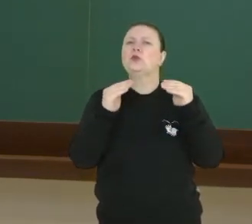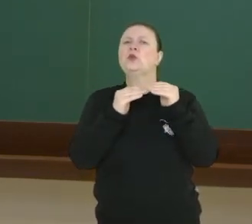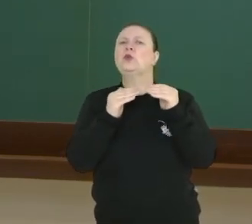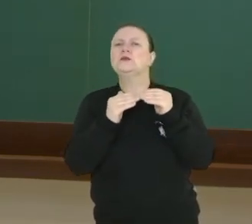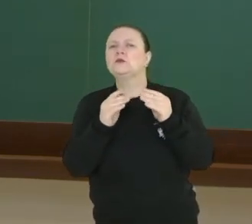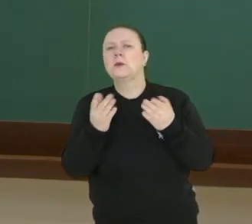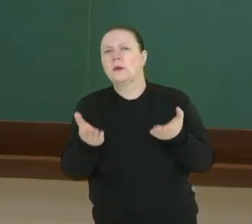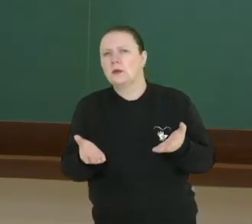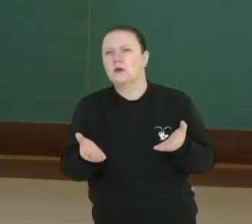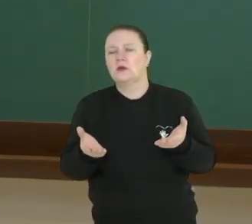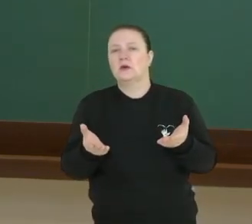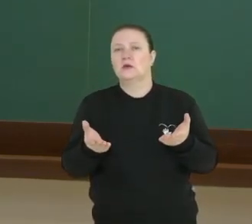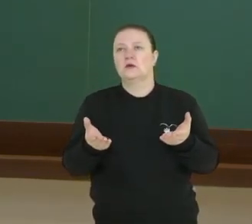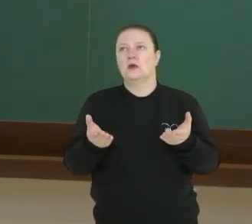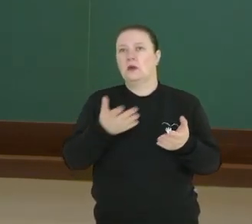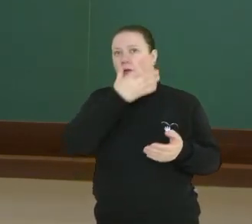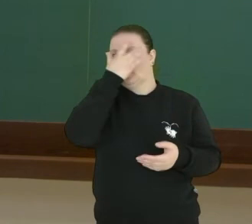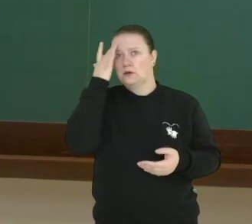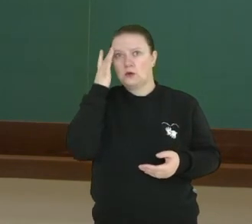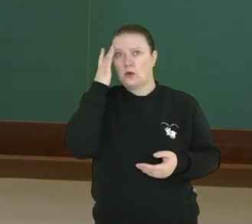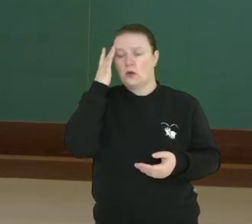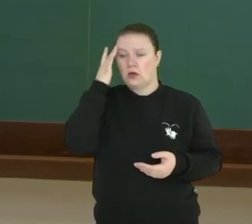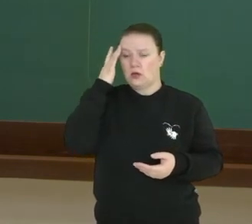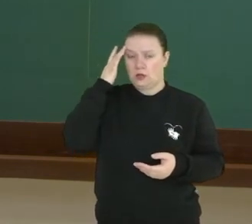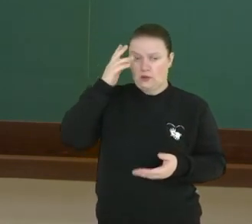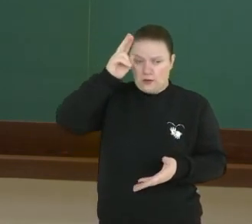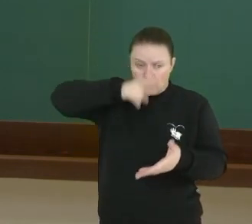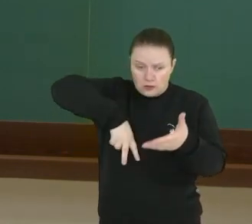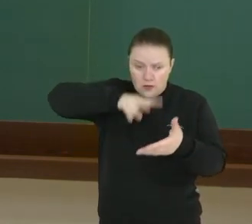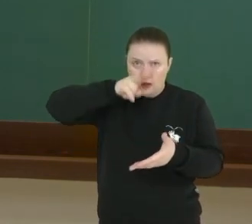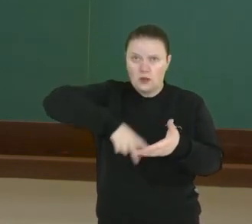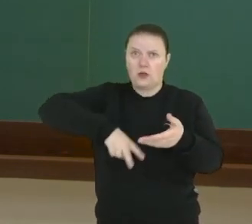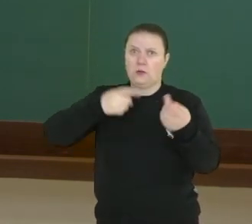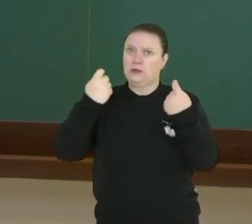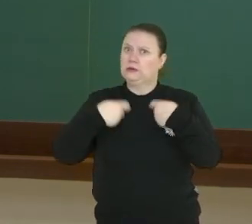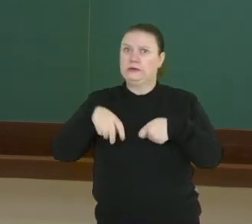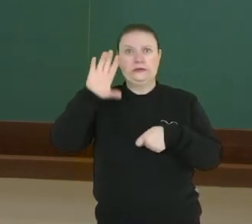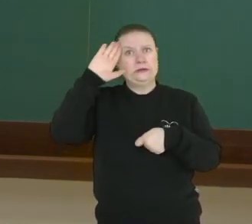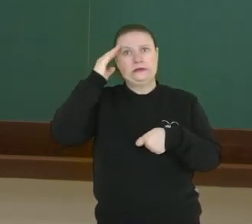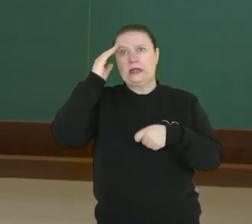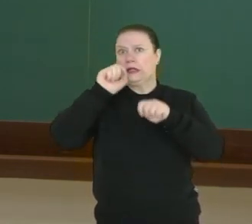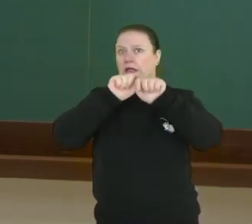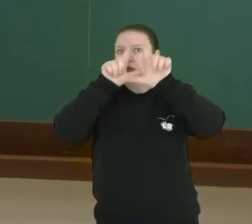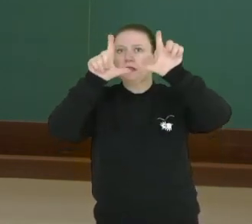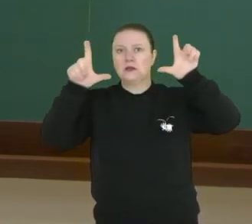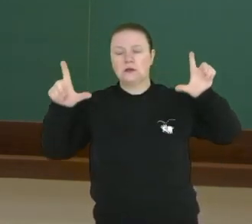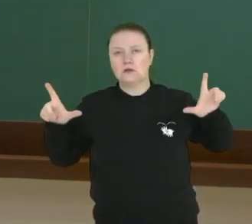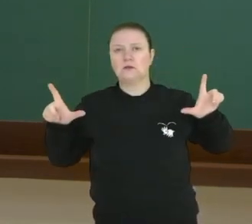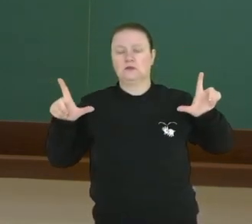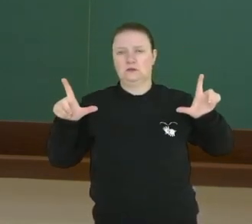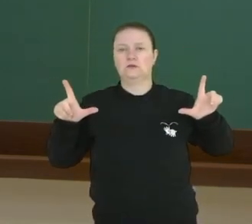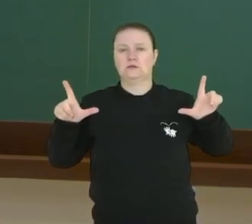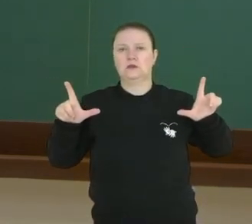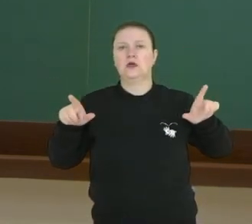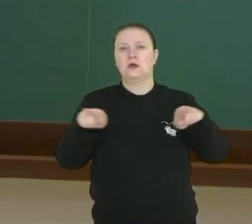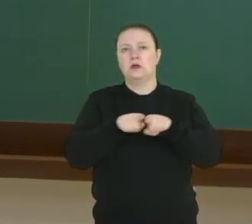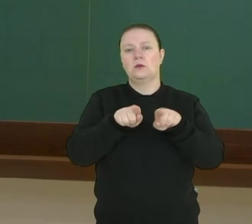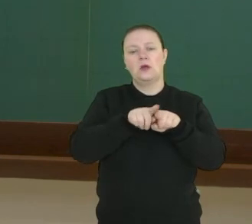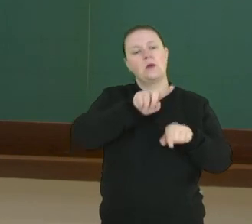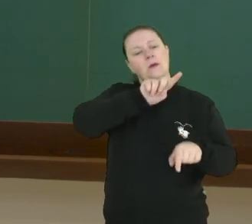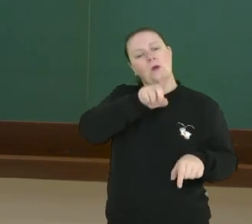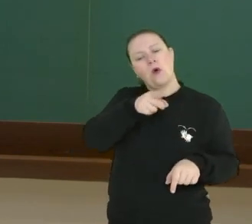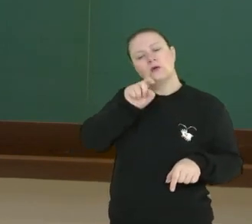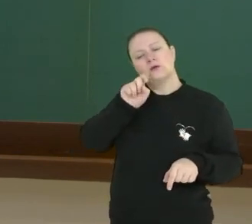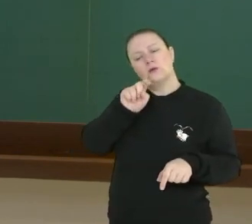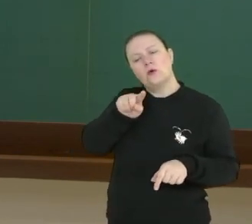leitor, compreender aquela situação, E a compreensão da mensagem ocorre pelo uso correto de pontuação,